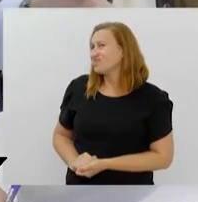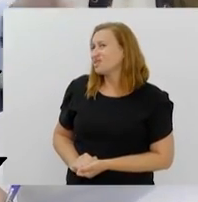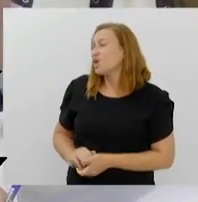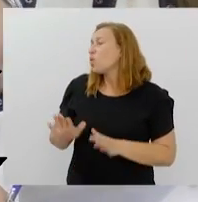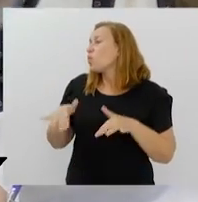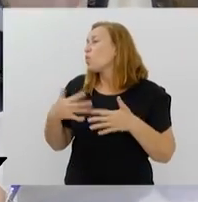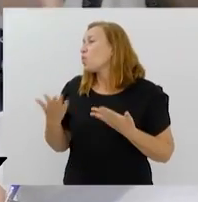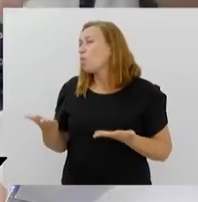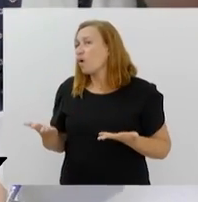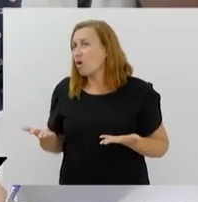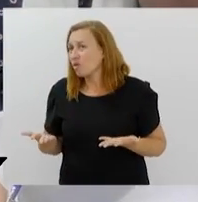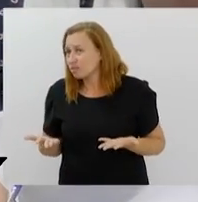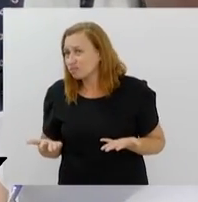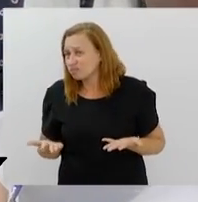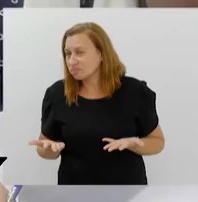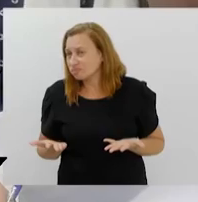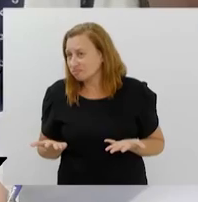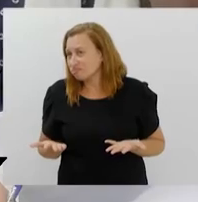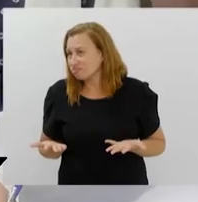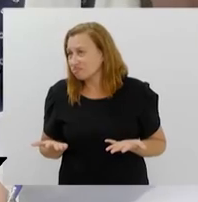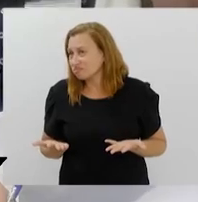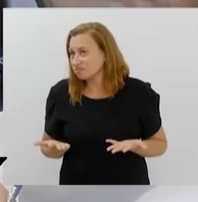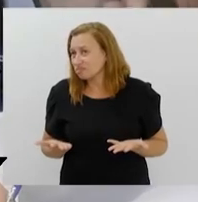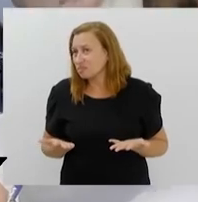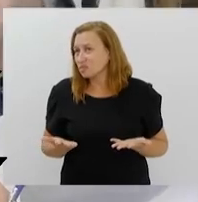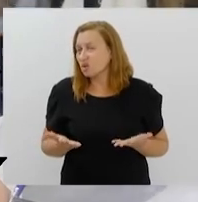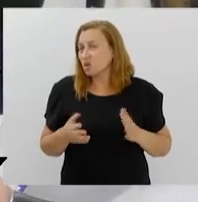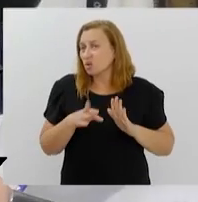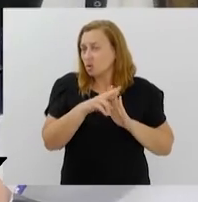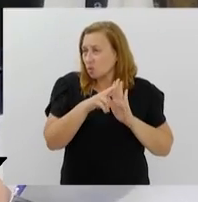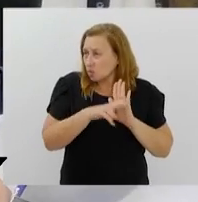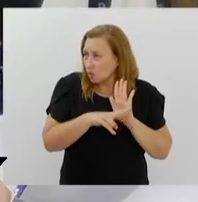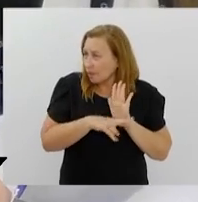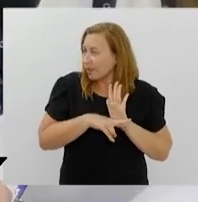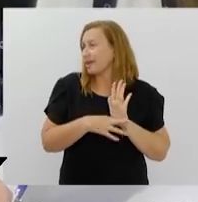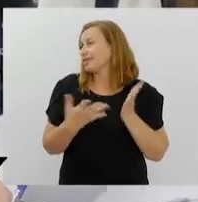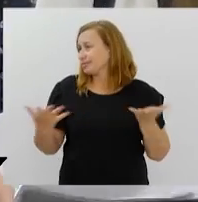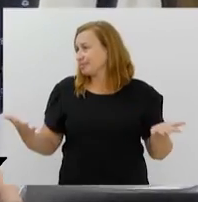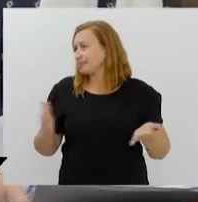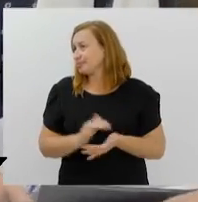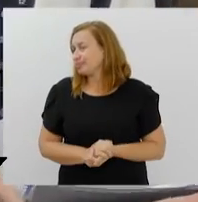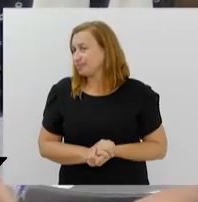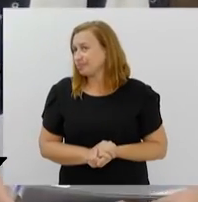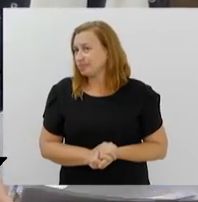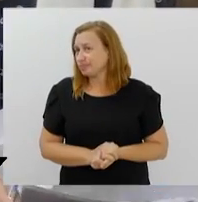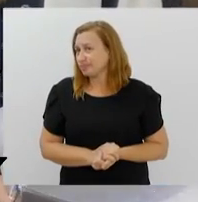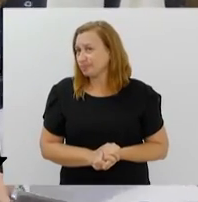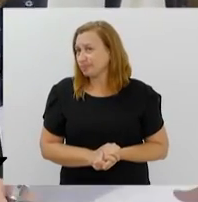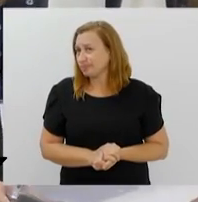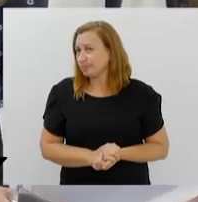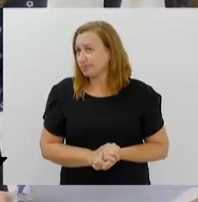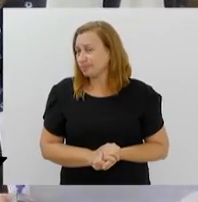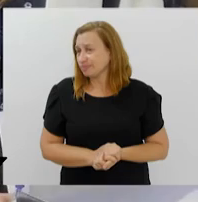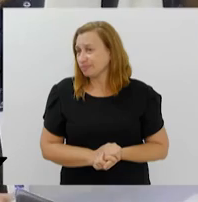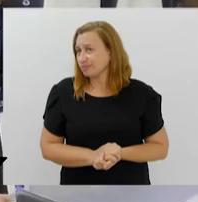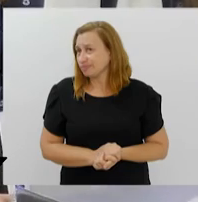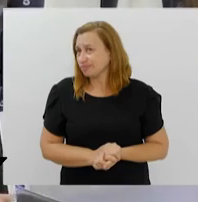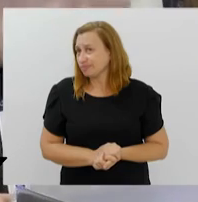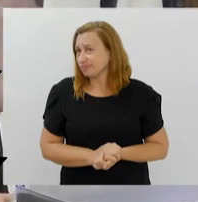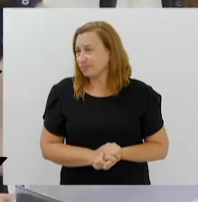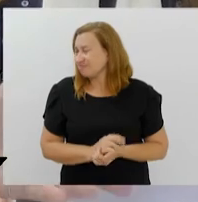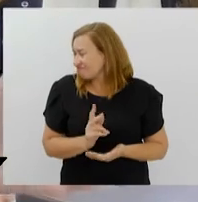critério para que tivesse ocorrido para que para que ess ess